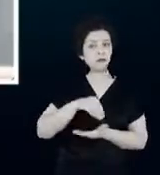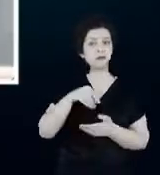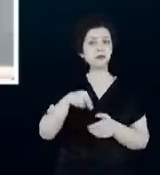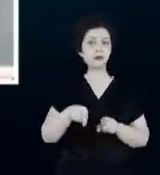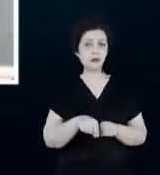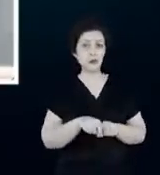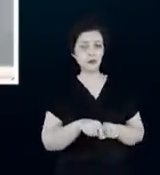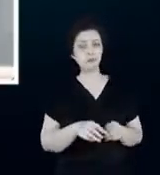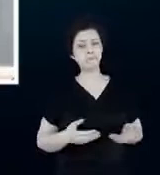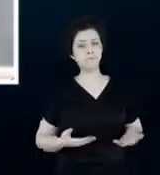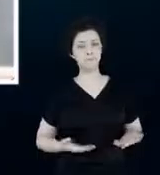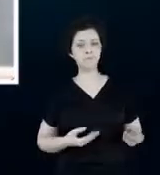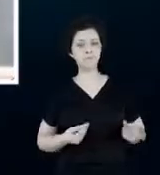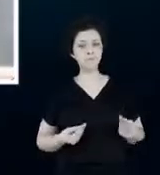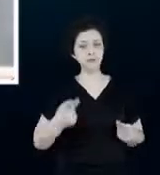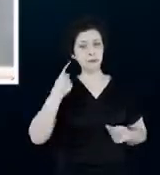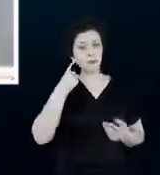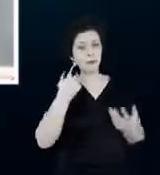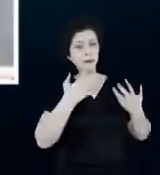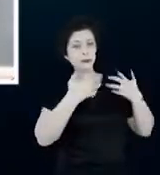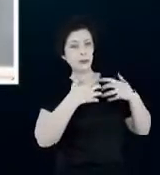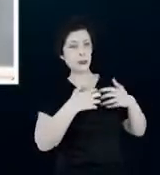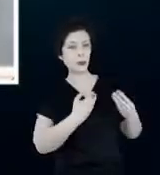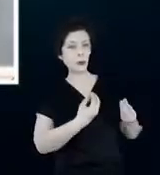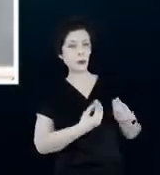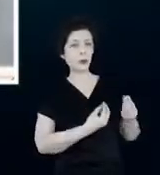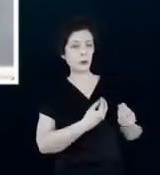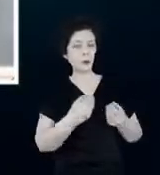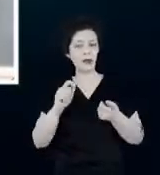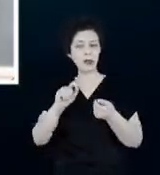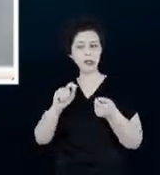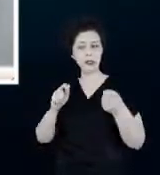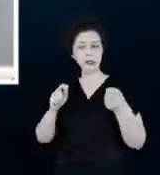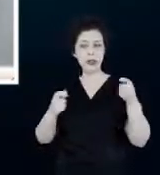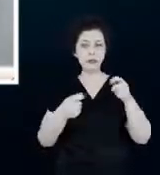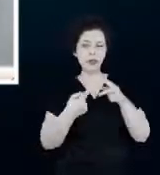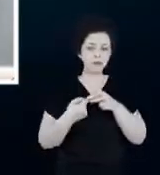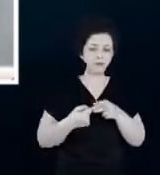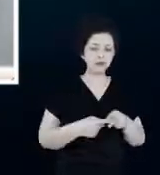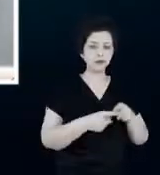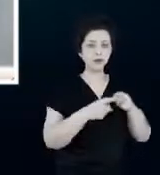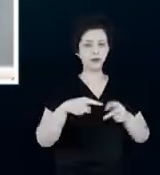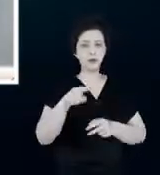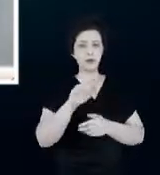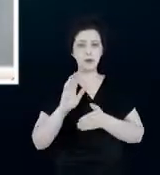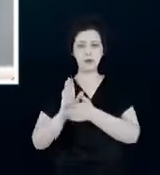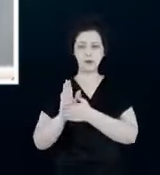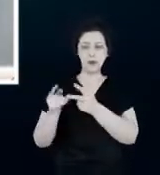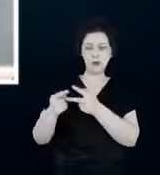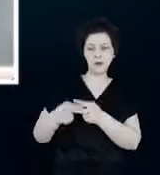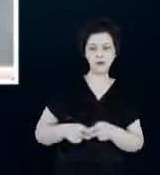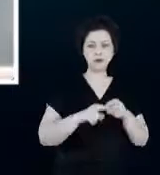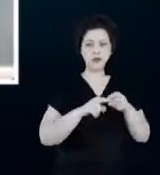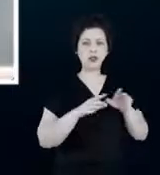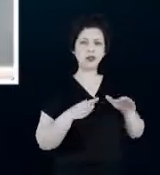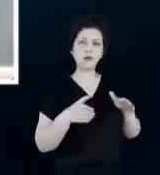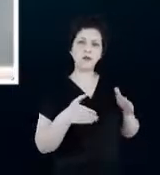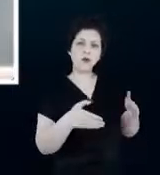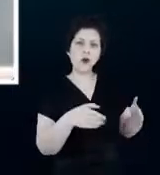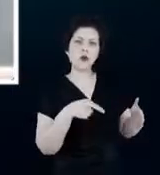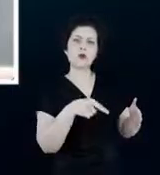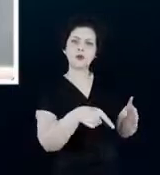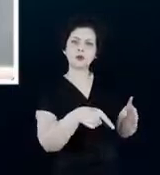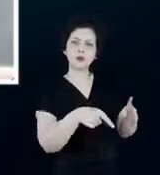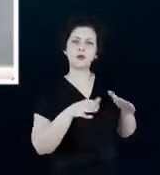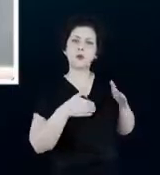Então, pensar nessa remodelagem que vocês estão propondo com esse foco, né,